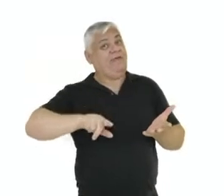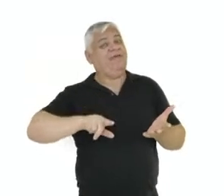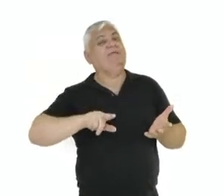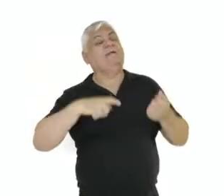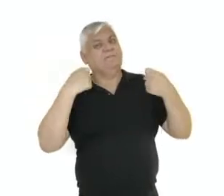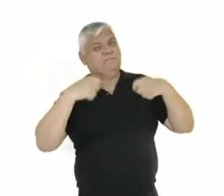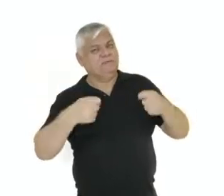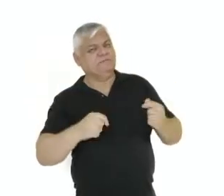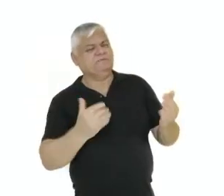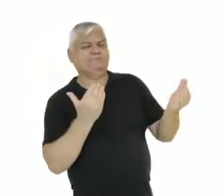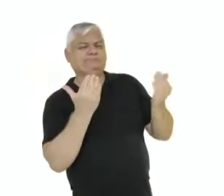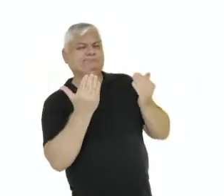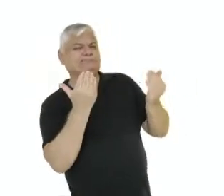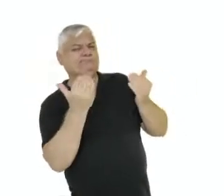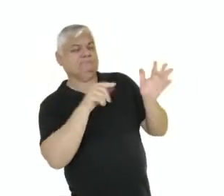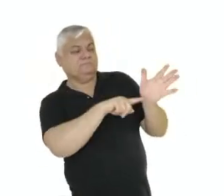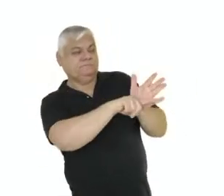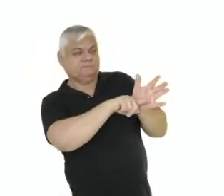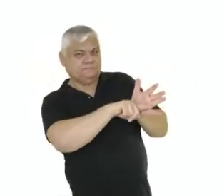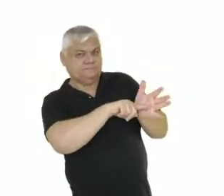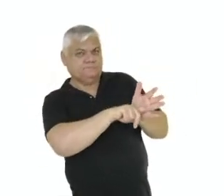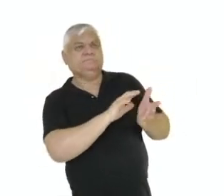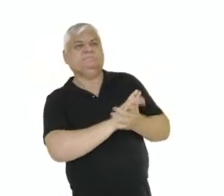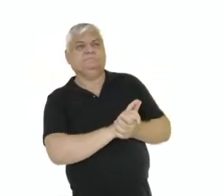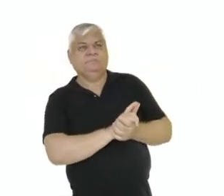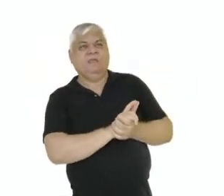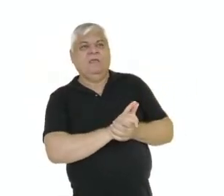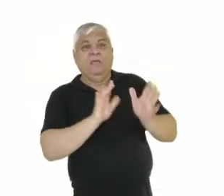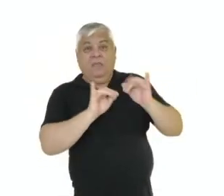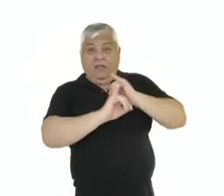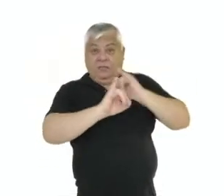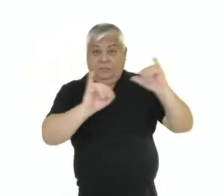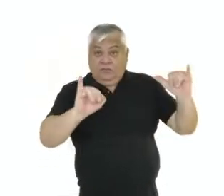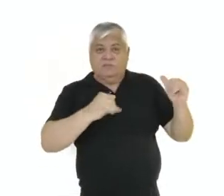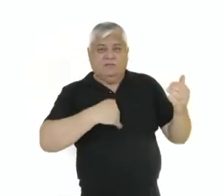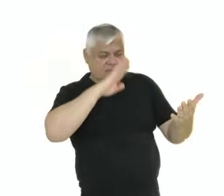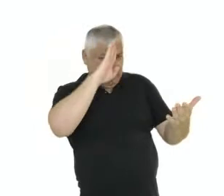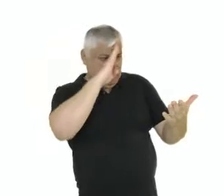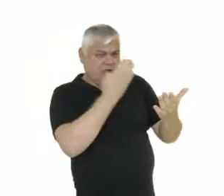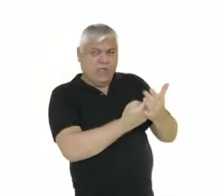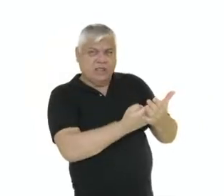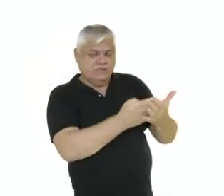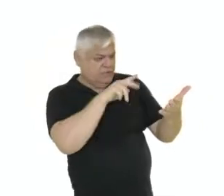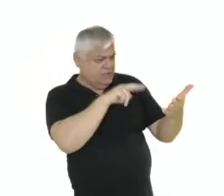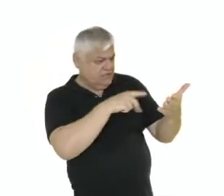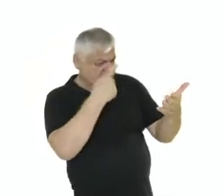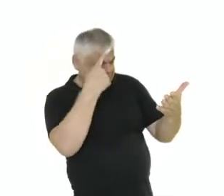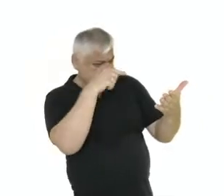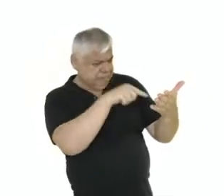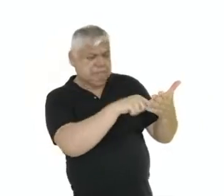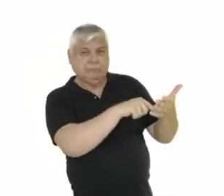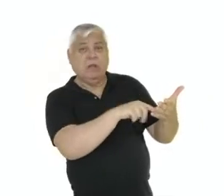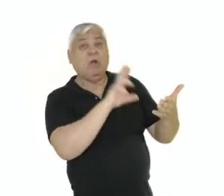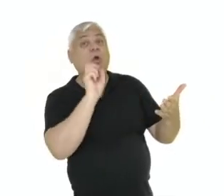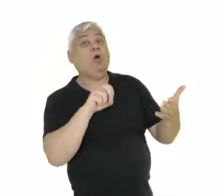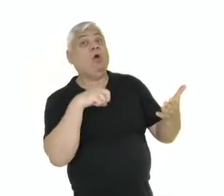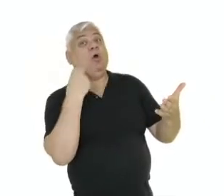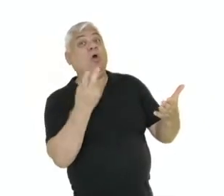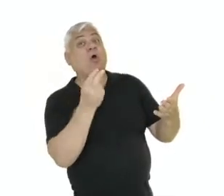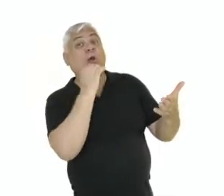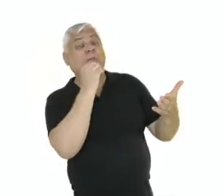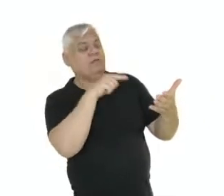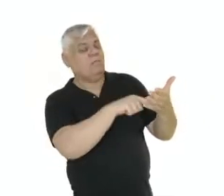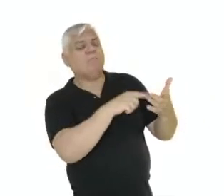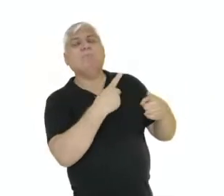de desconfiar e pesquisar. A notícia está pedindo para você acreditar nela ou, por outro lado, ela está mostrando por